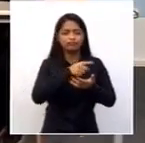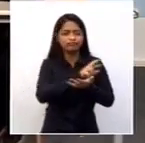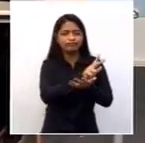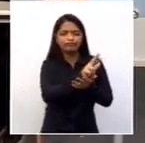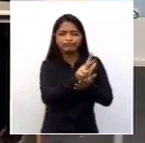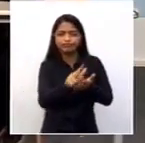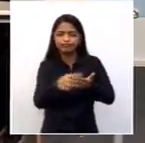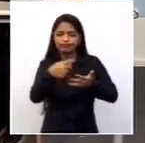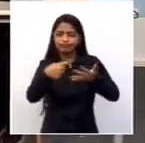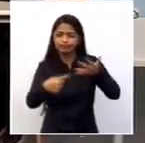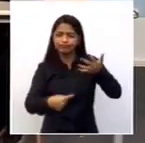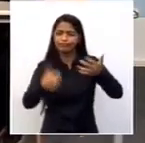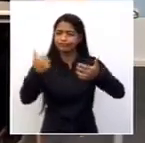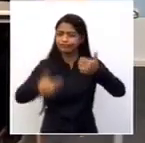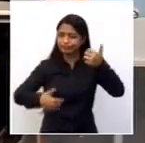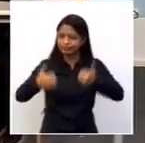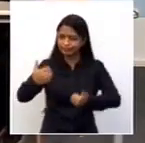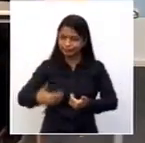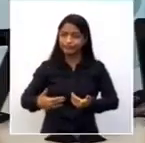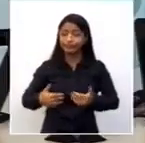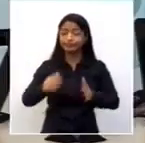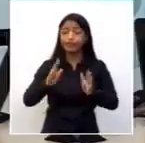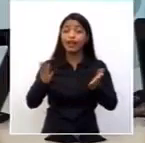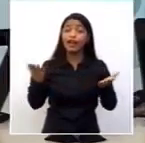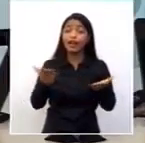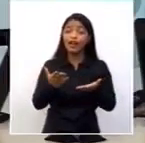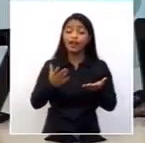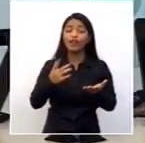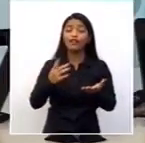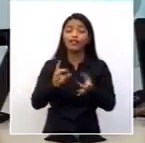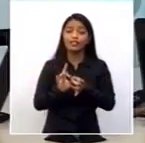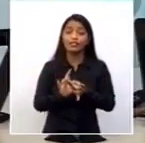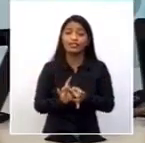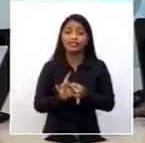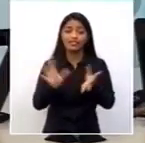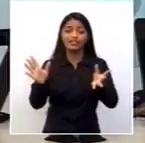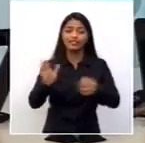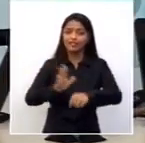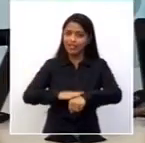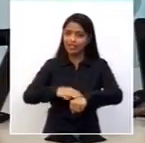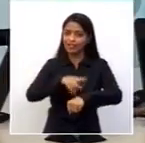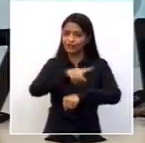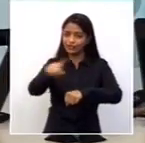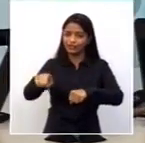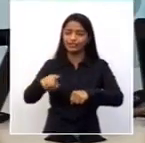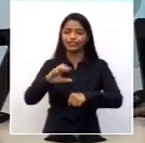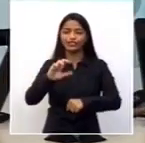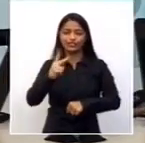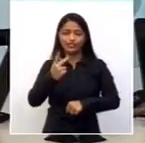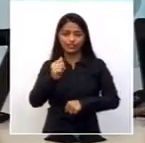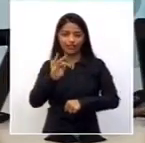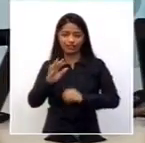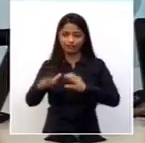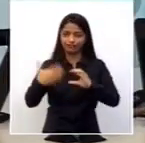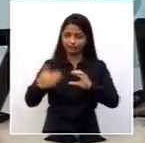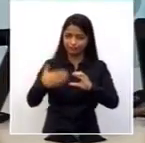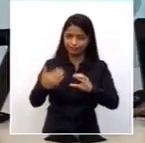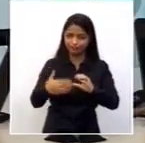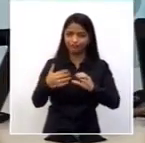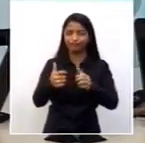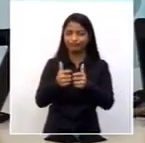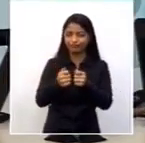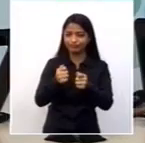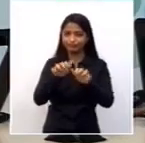orientador, nós vamos chamar agora para que vocês façam novamente considerações no chat. Gostaríamos que vocês